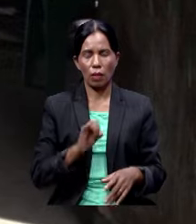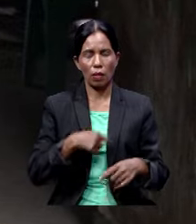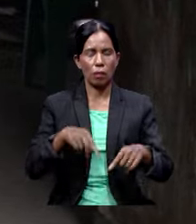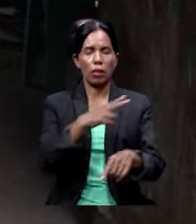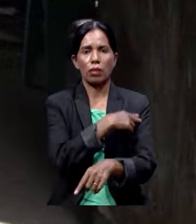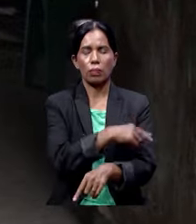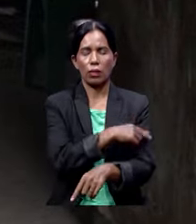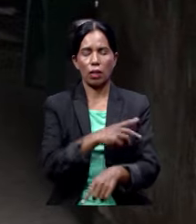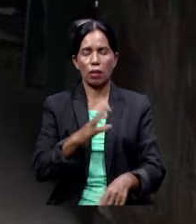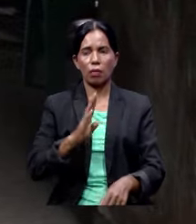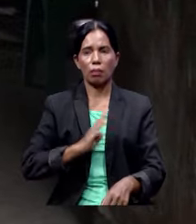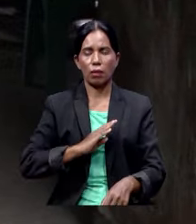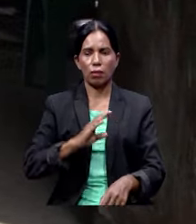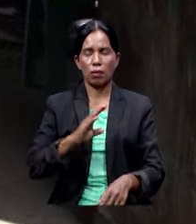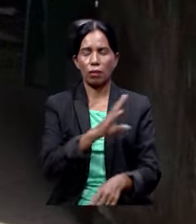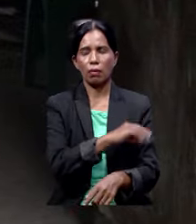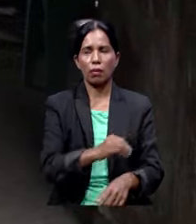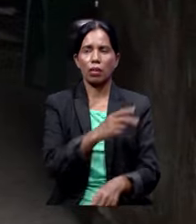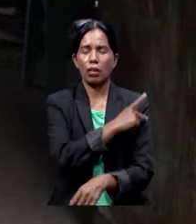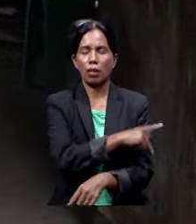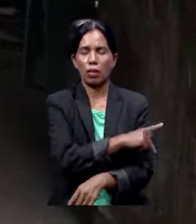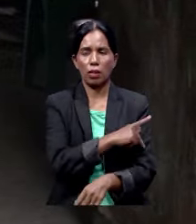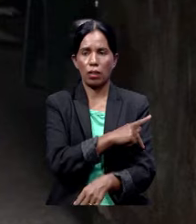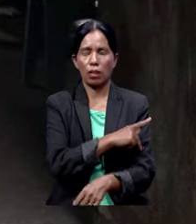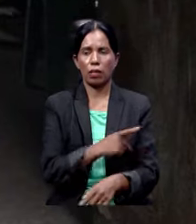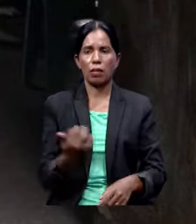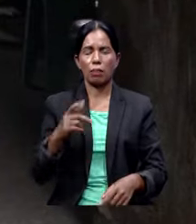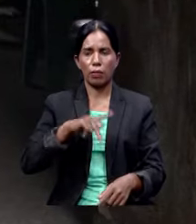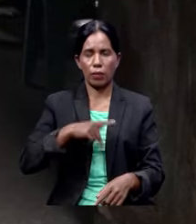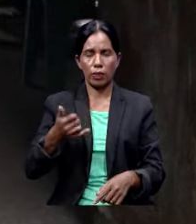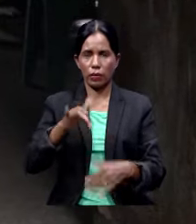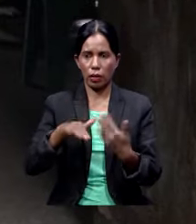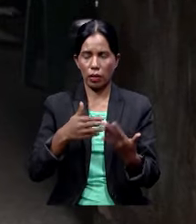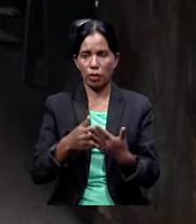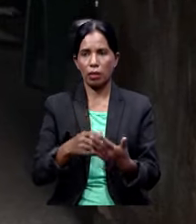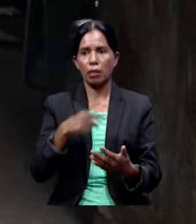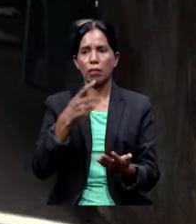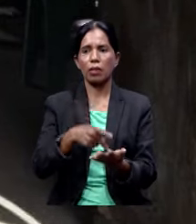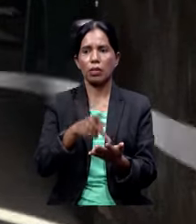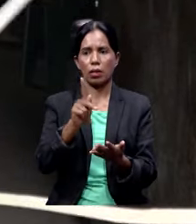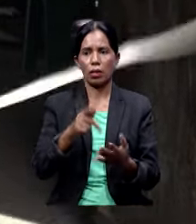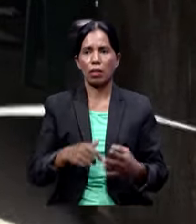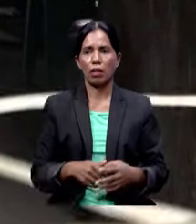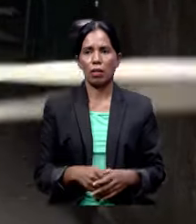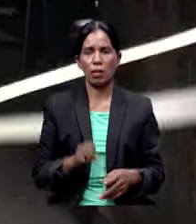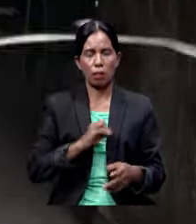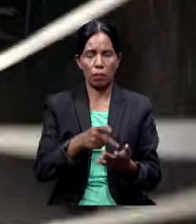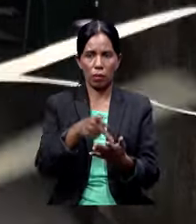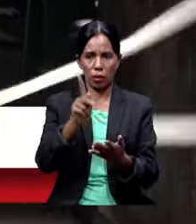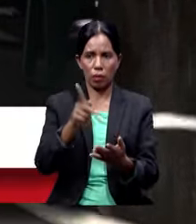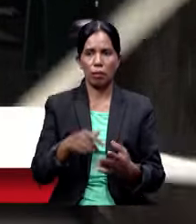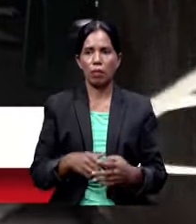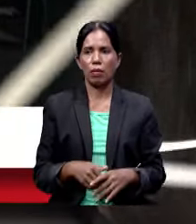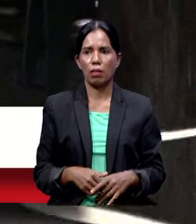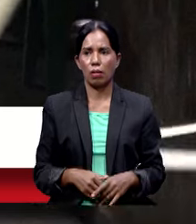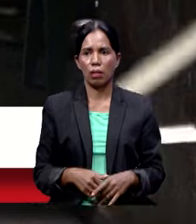ba. Perigo, né? Pa consulta na ba. É, sim, sim, logo. Ah, sim, ya, mag selo rai ke? Ah, me